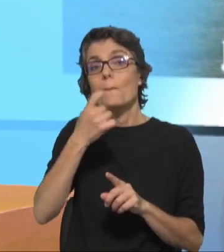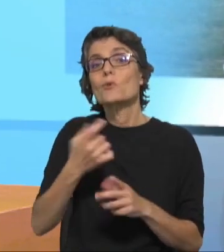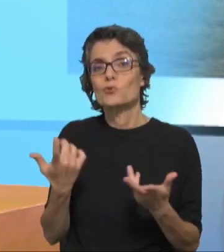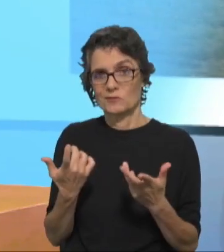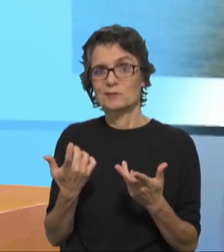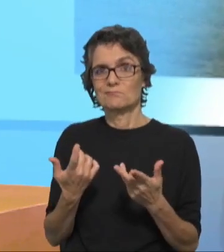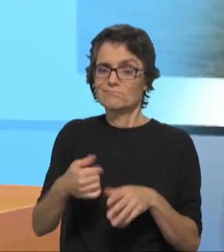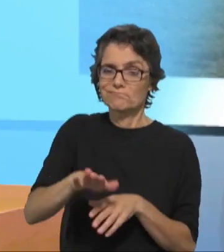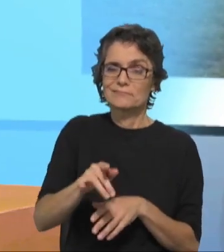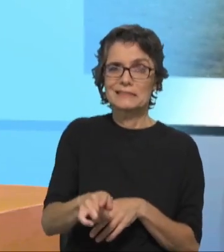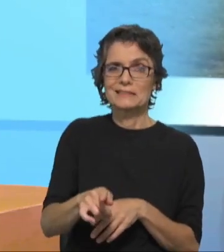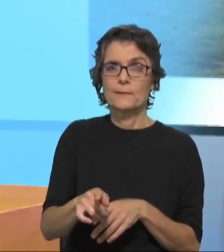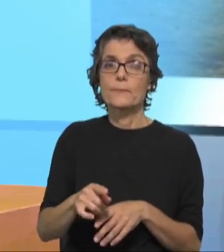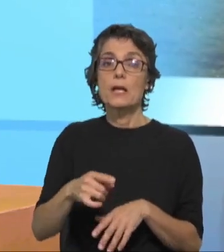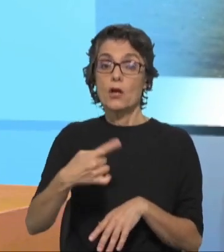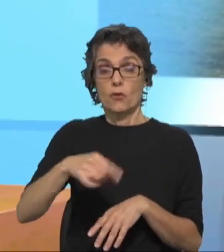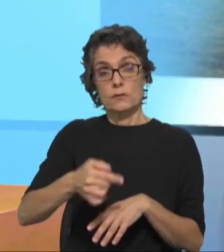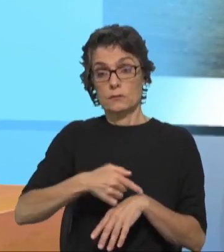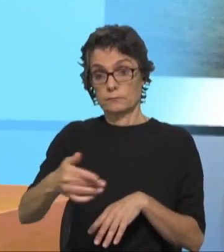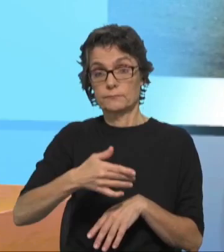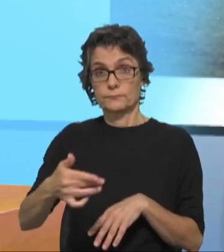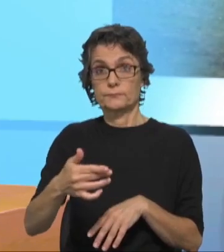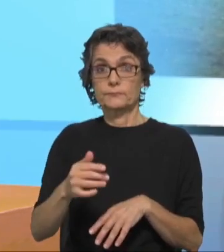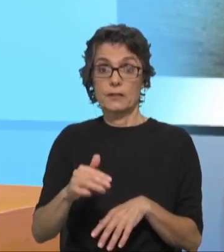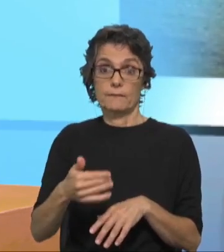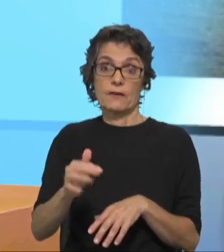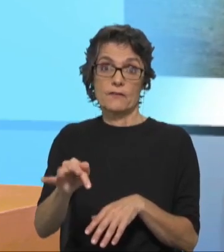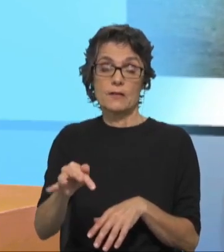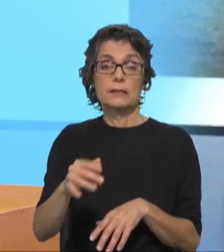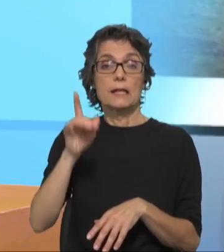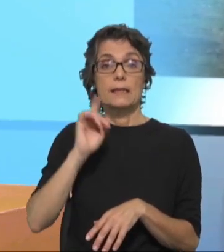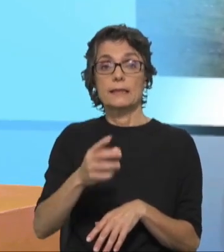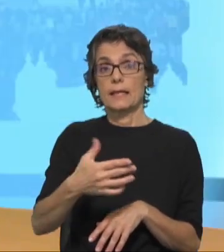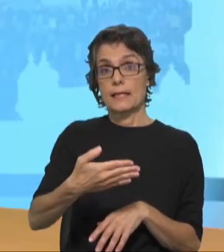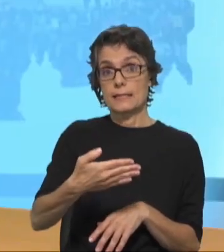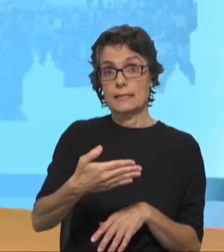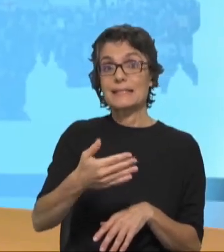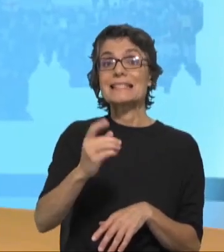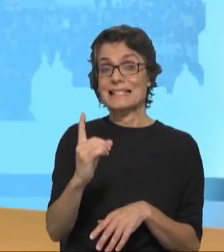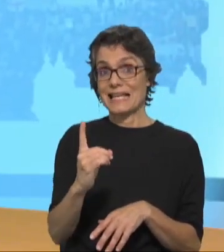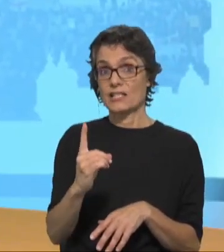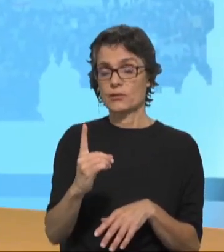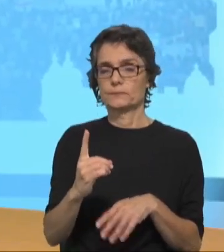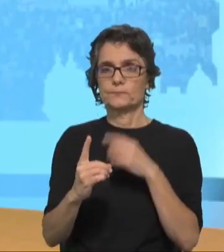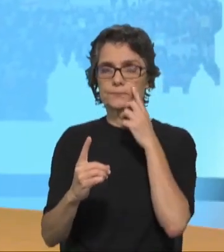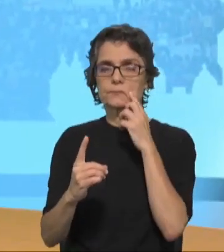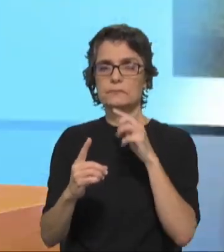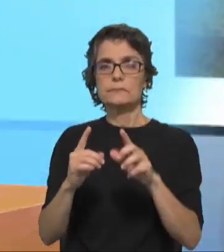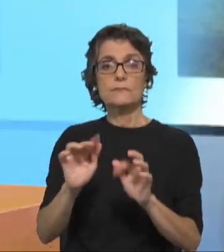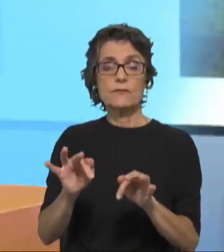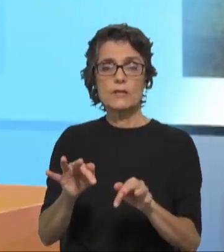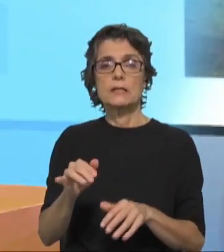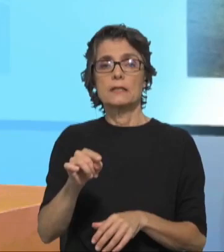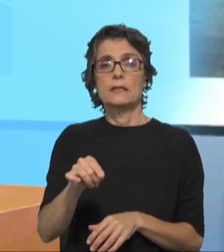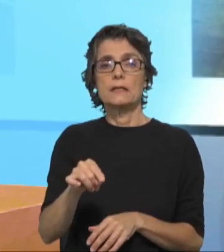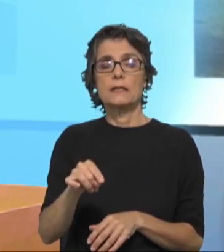próximos dias, e estamos agora na reta final da Feira do Livro, ela vai encerrar no próximo domingo, dia 16, mas até lá vamos ter